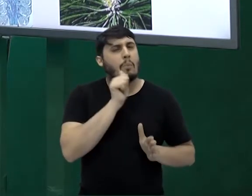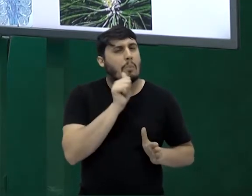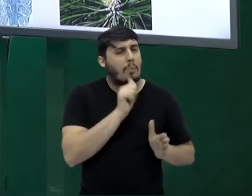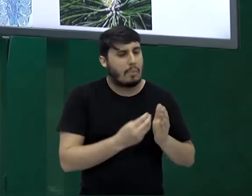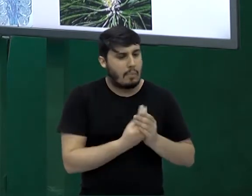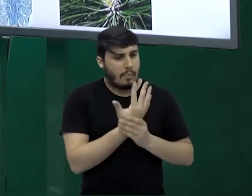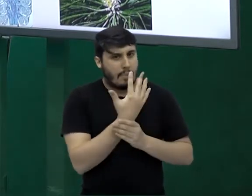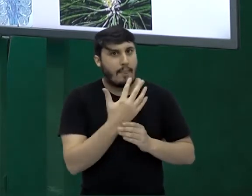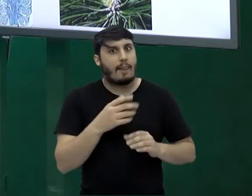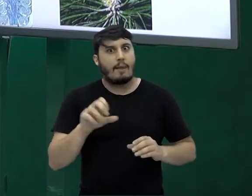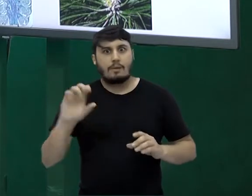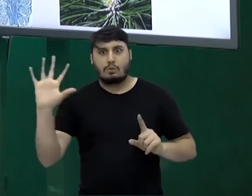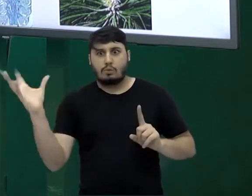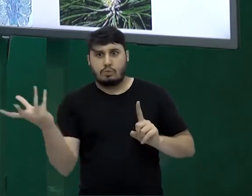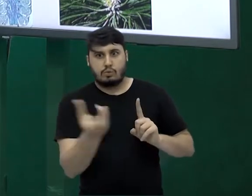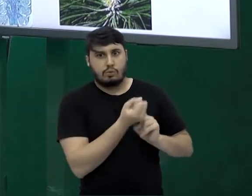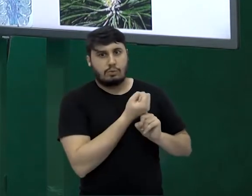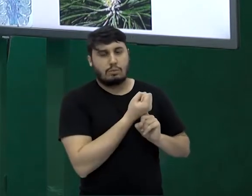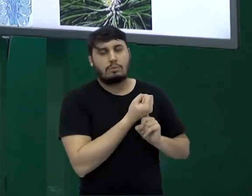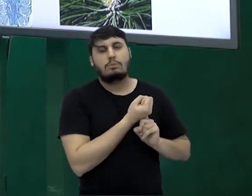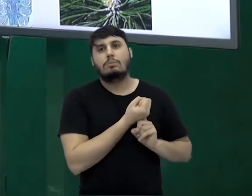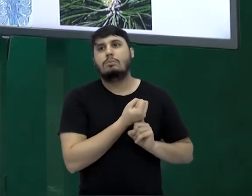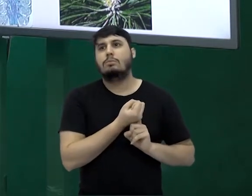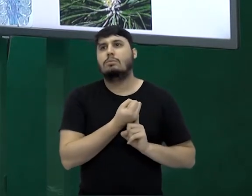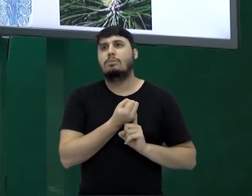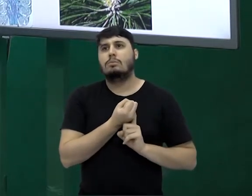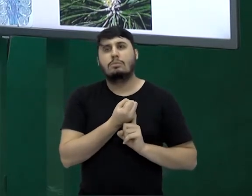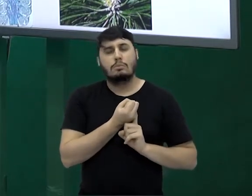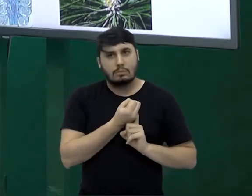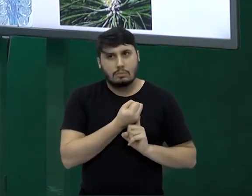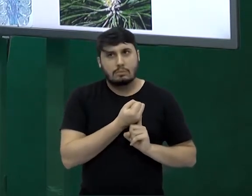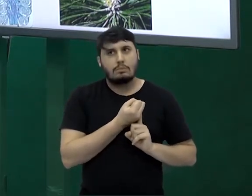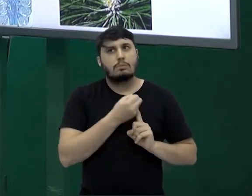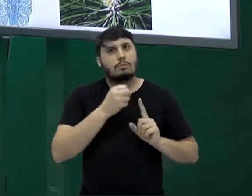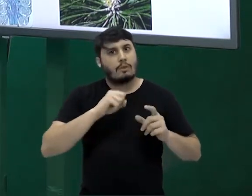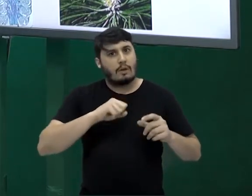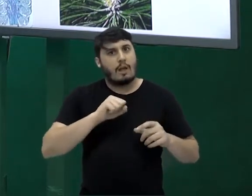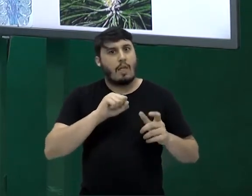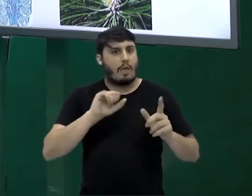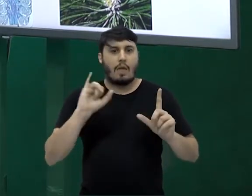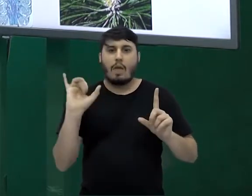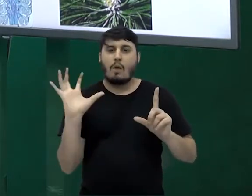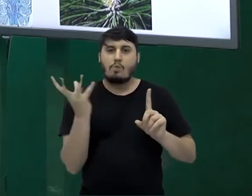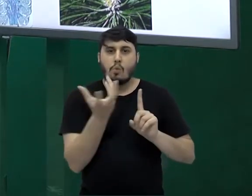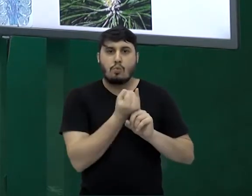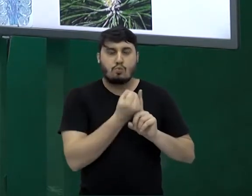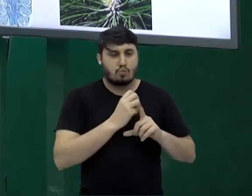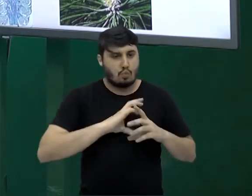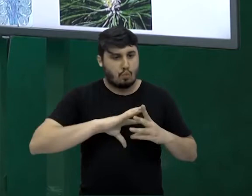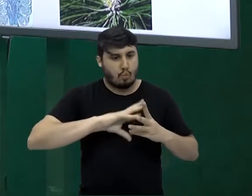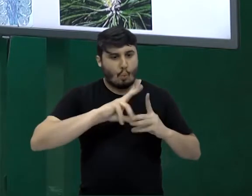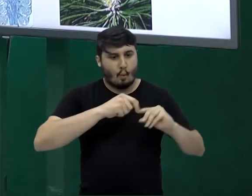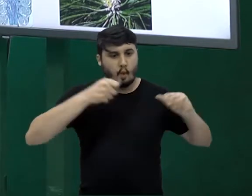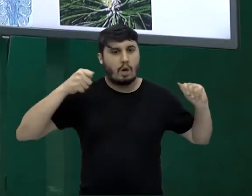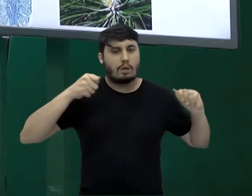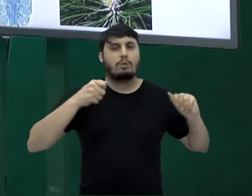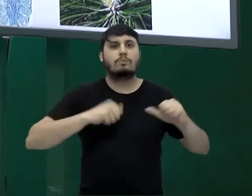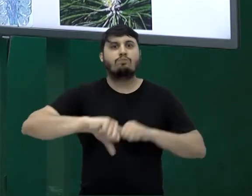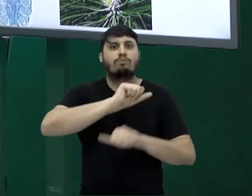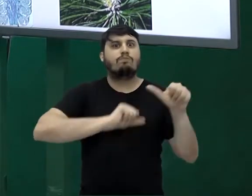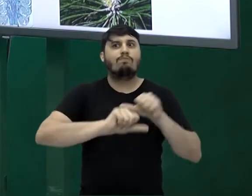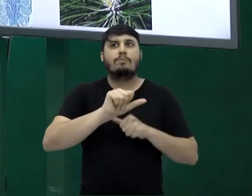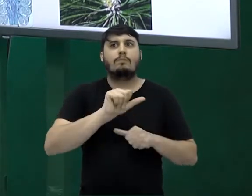feminina, tá? Ele forma uma estrutura chamada de tubo polínico. Essa forminha aqui, ela